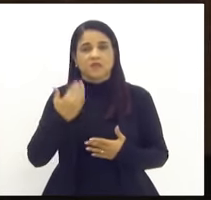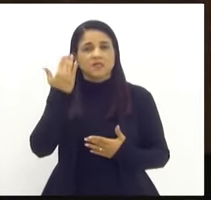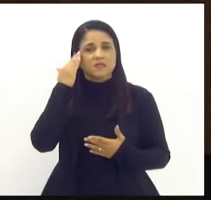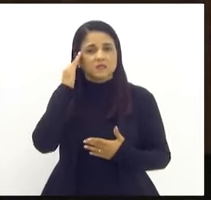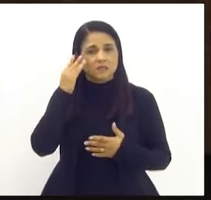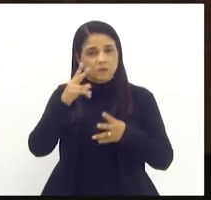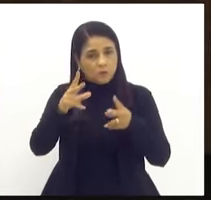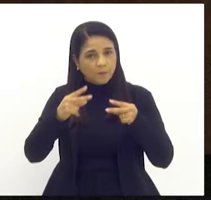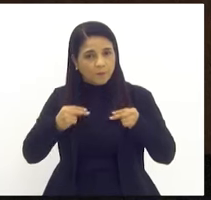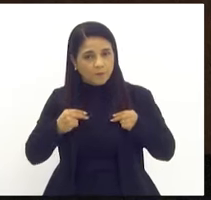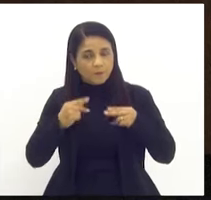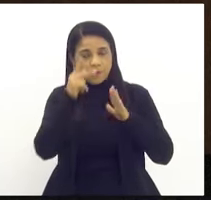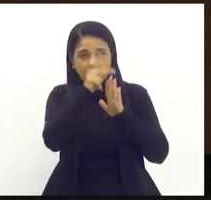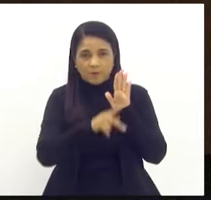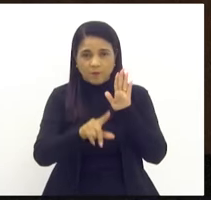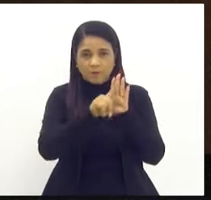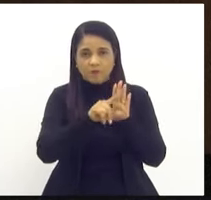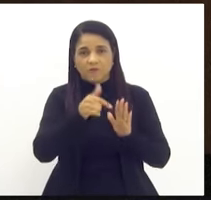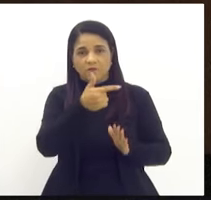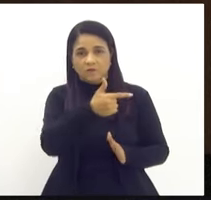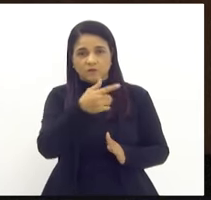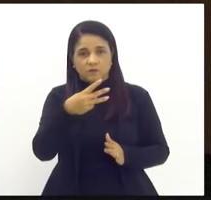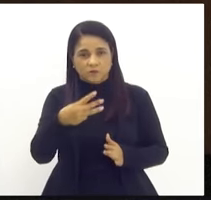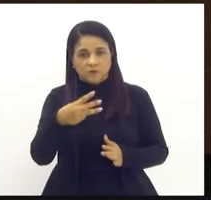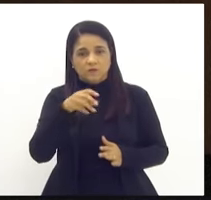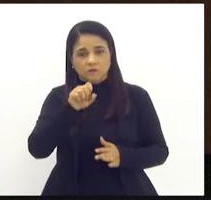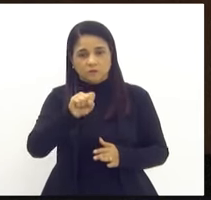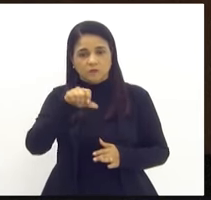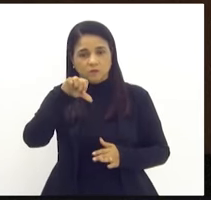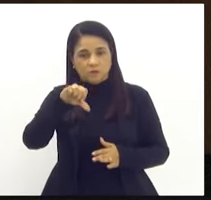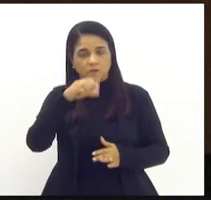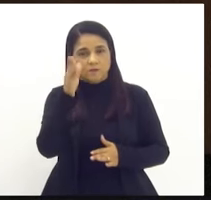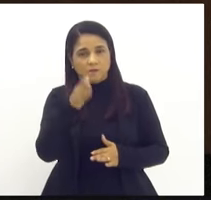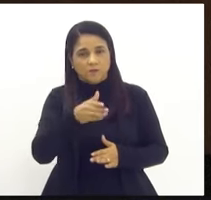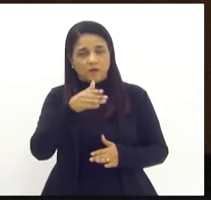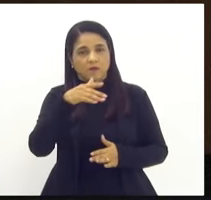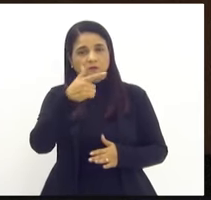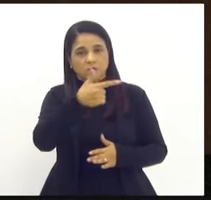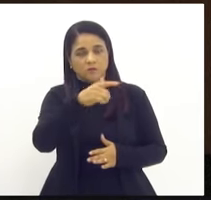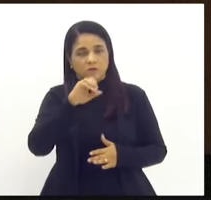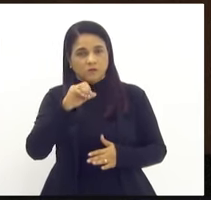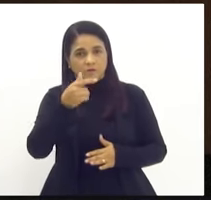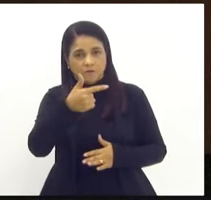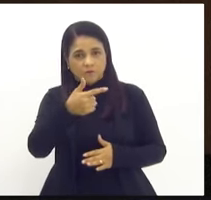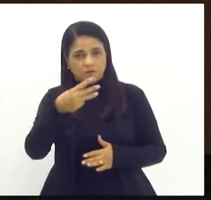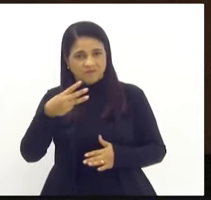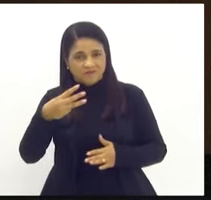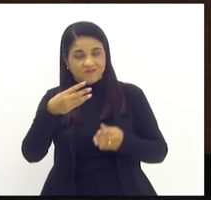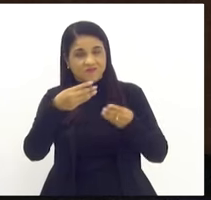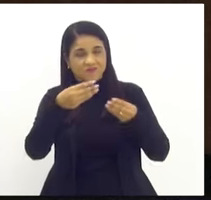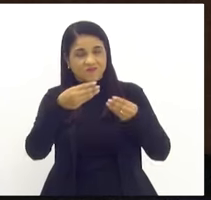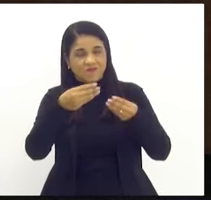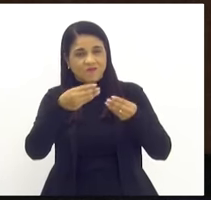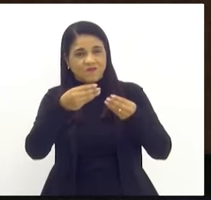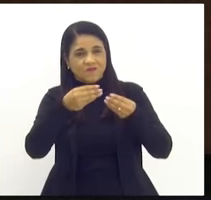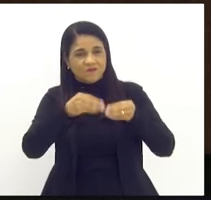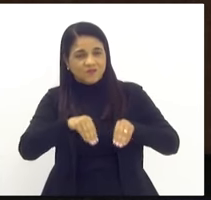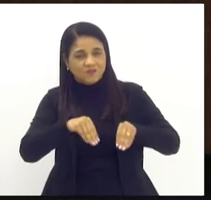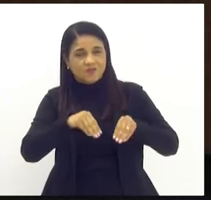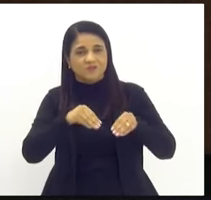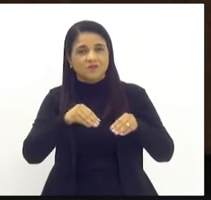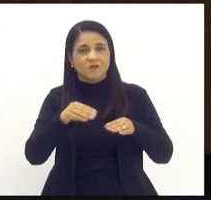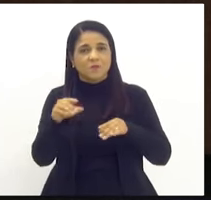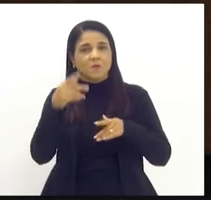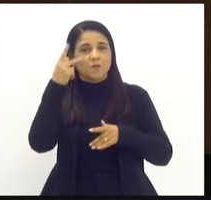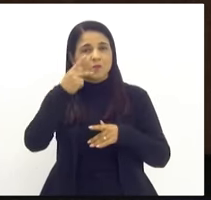mérito o projeto de lei número 2389/20 ele fragiliza a política de incentivo a